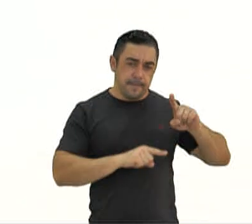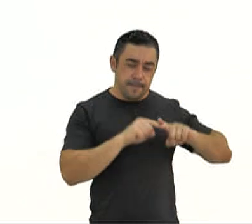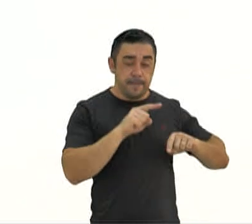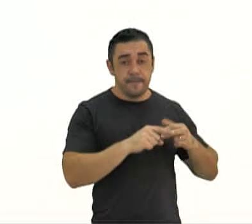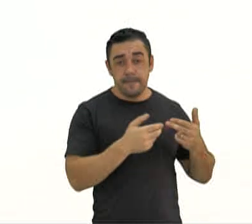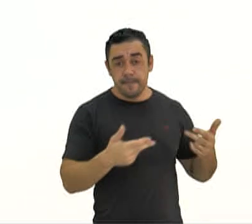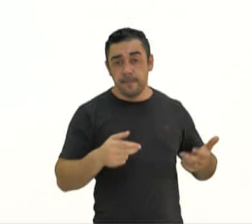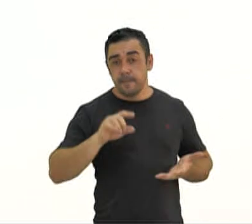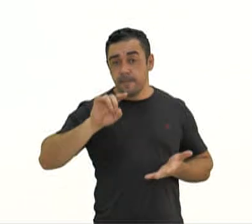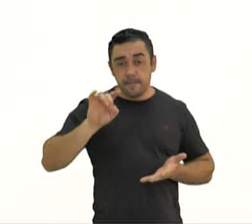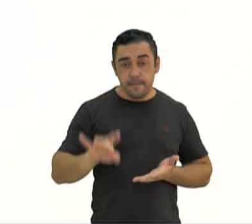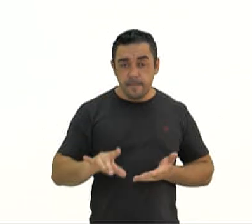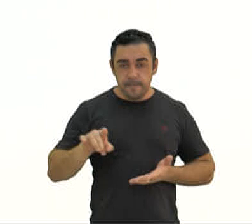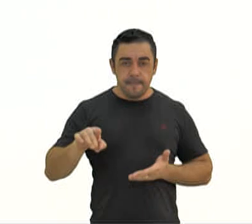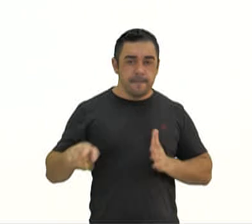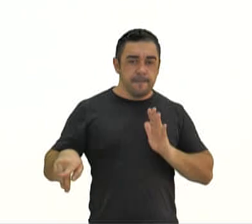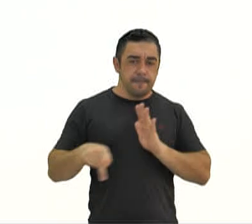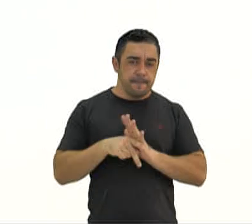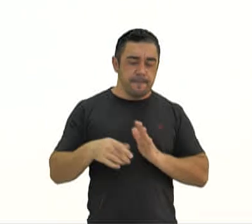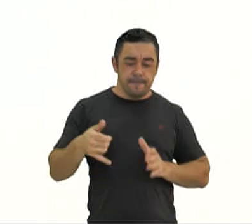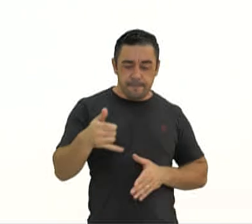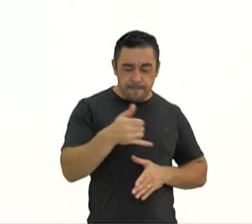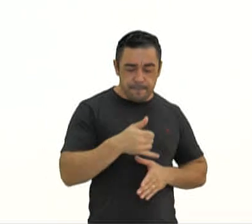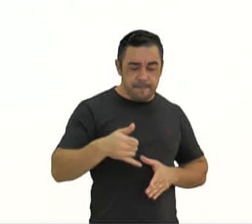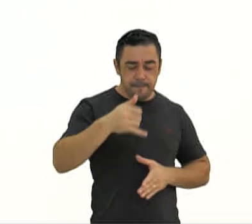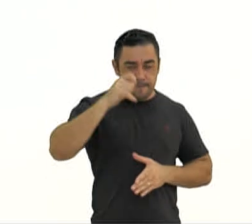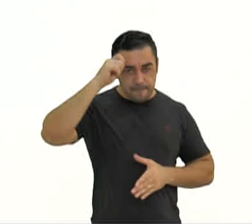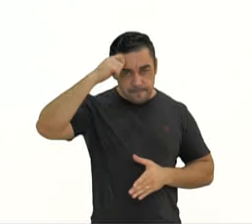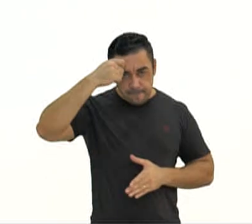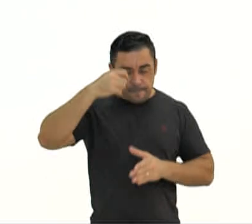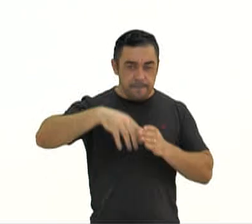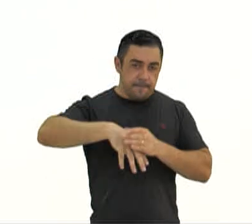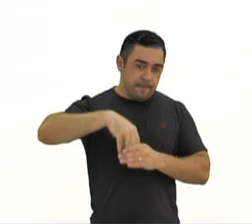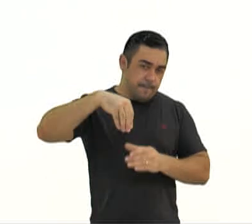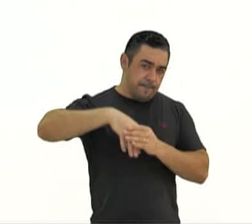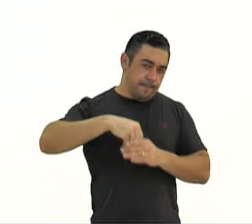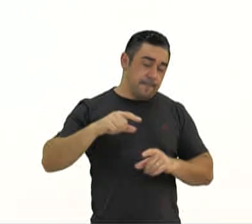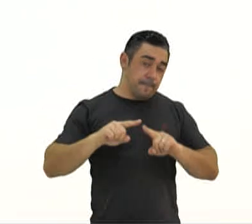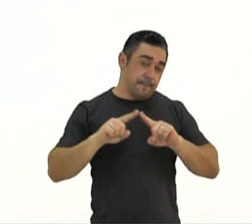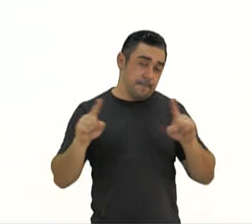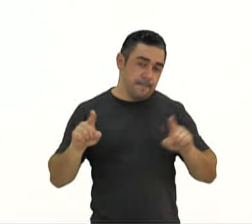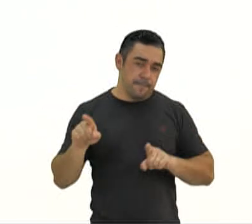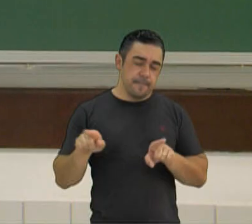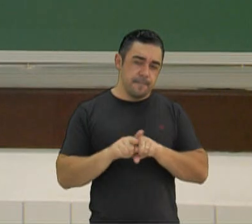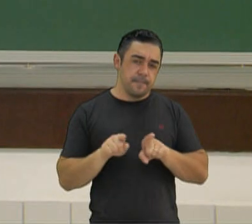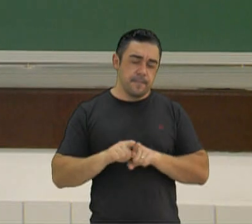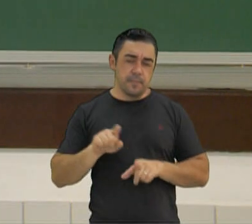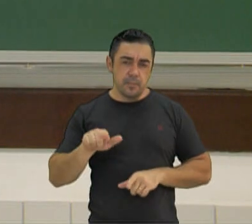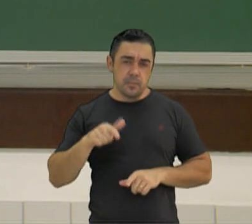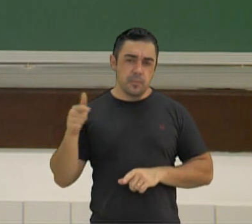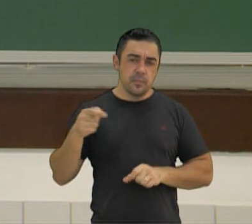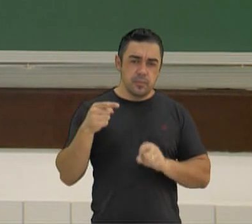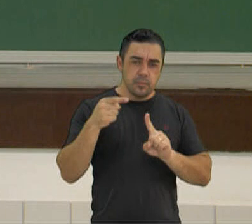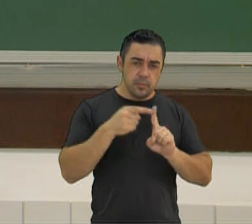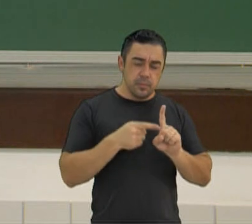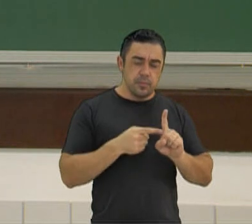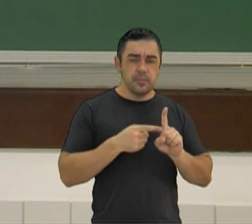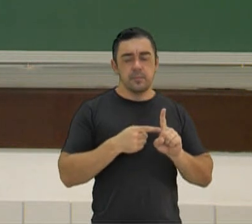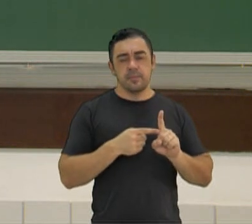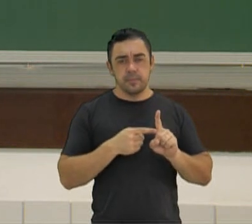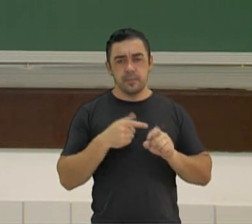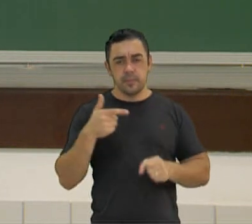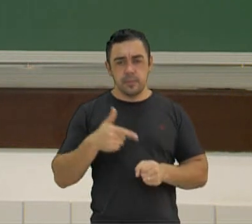só de origem e finalização de combustível, mas para o querosene, o plástico,